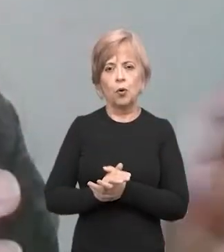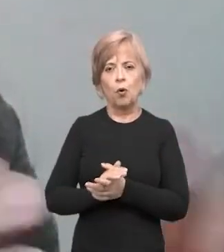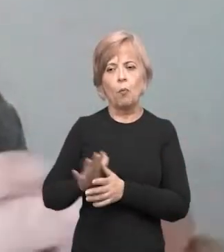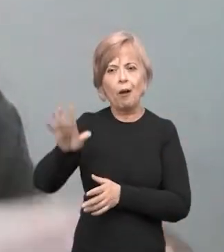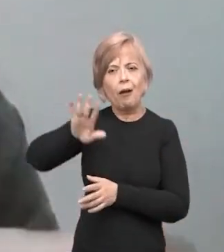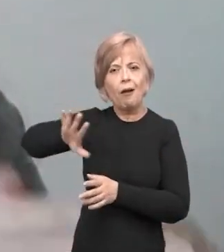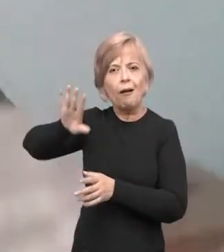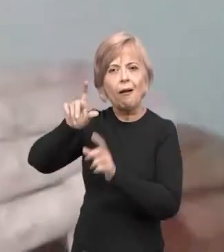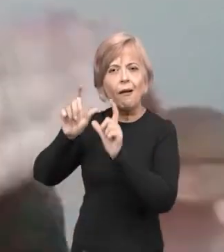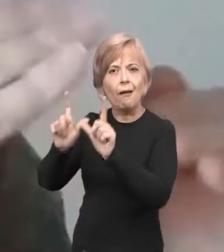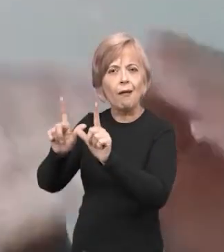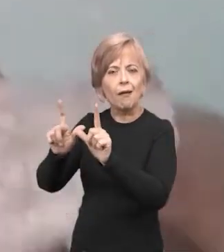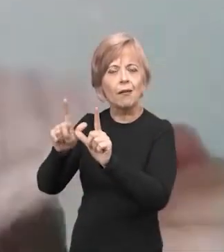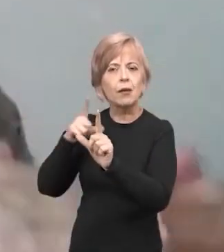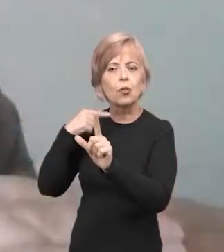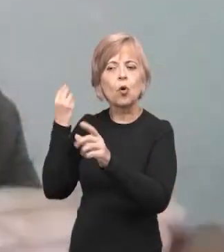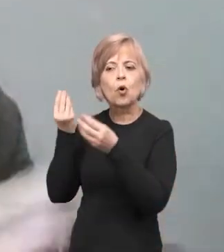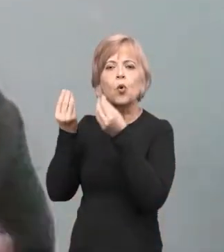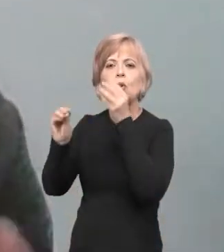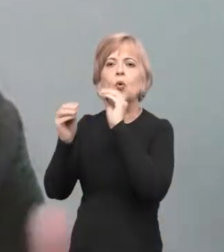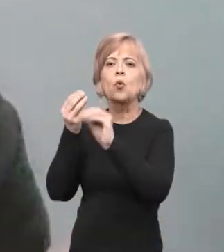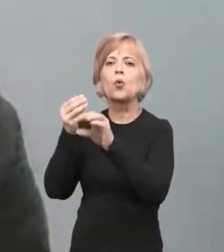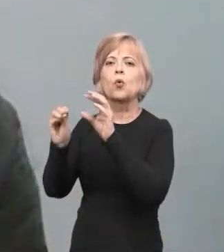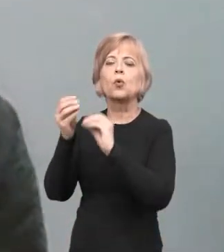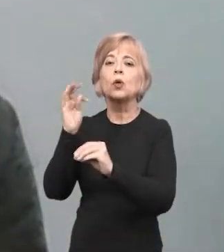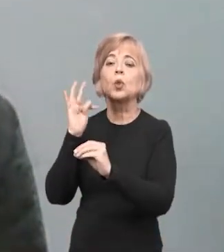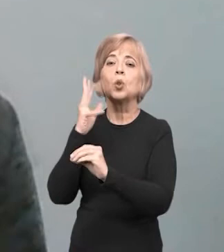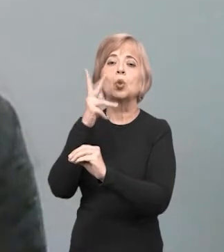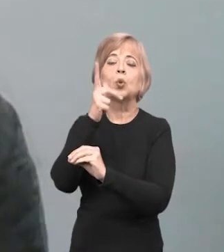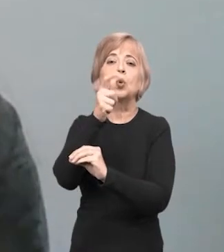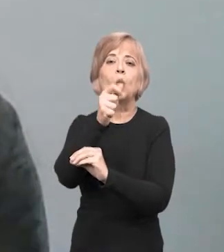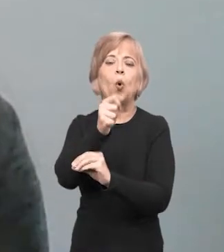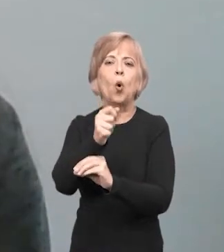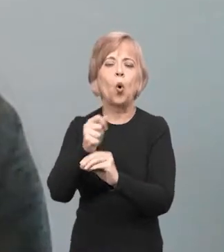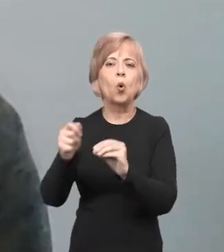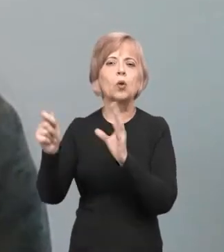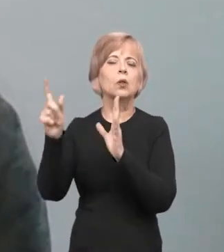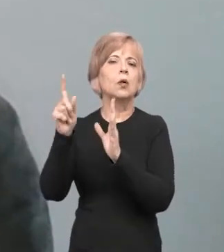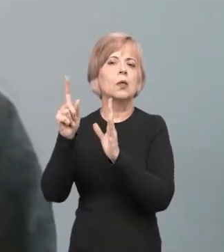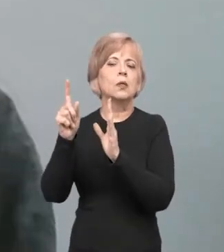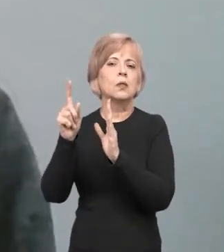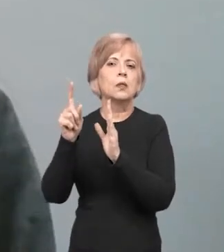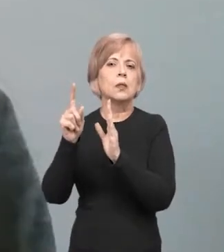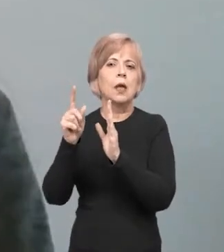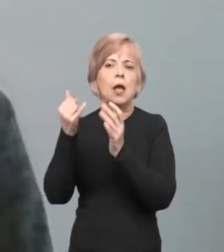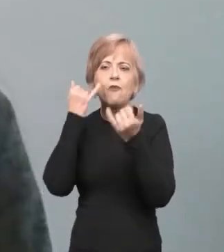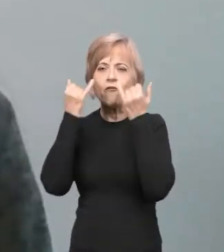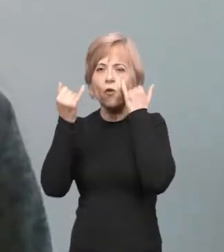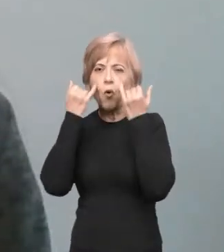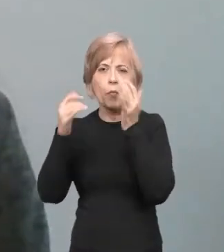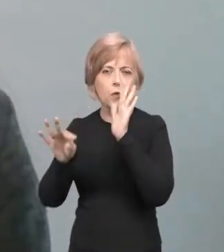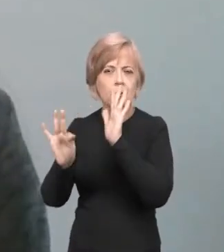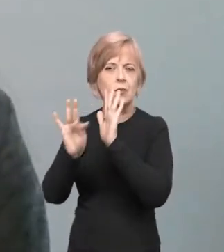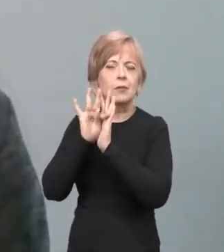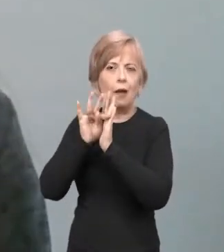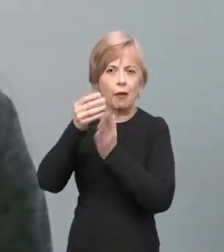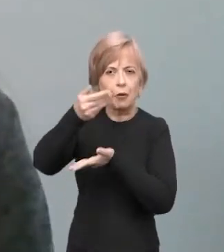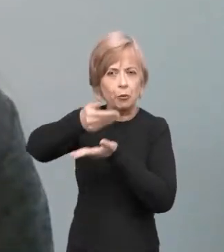um campo onde nós inserimos todas as diretrizes técnicas e informações